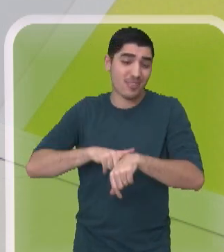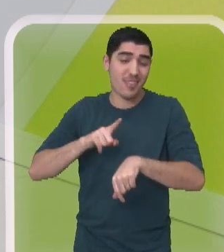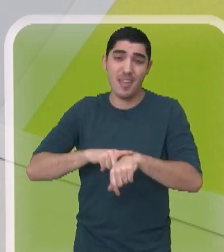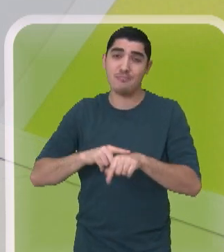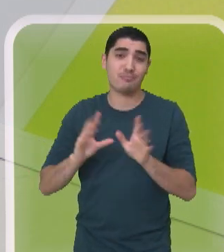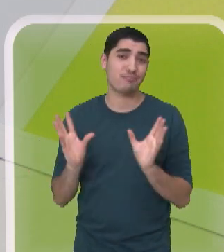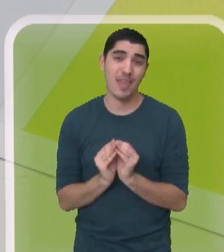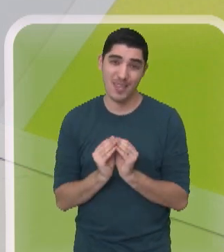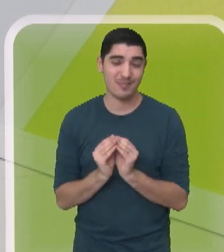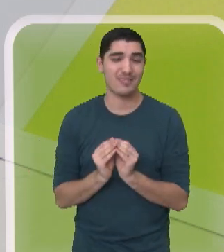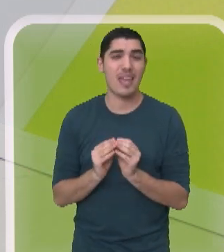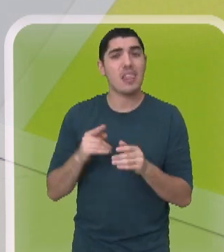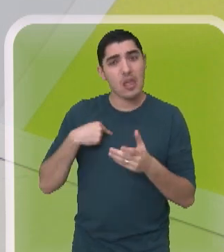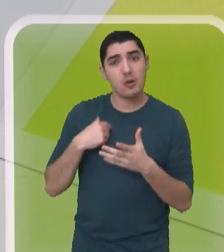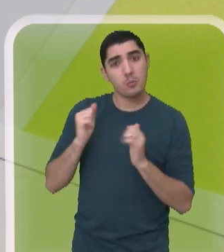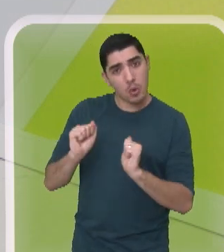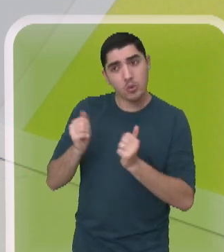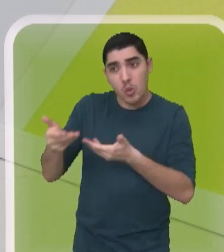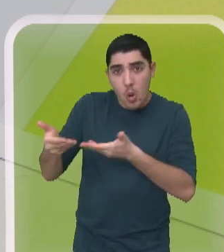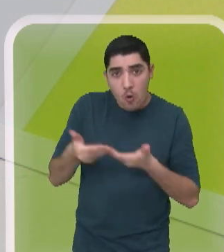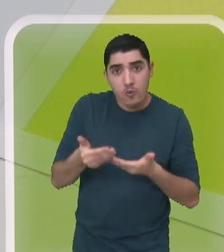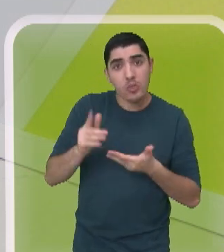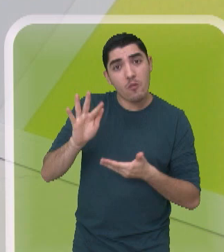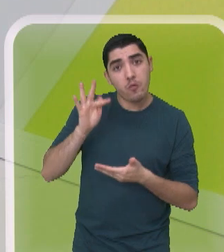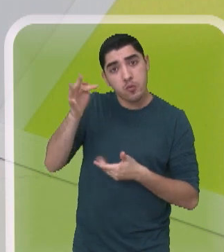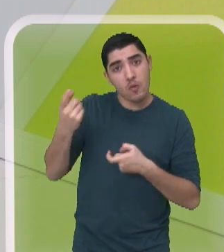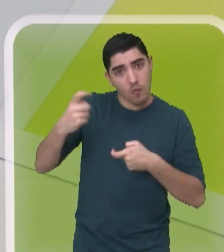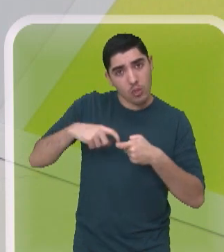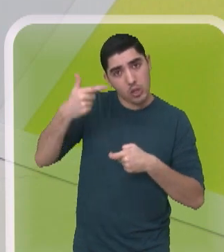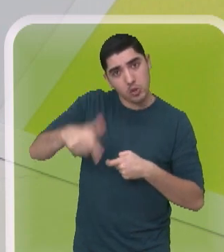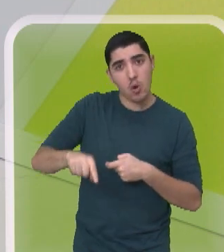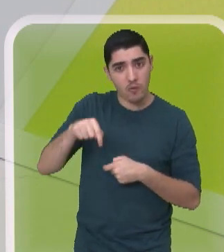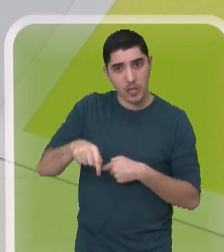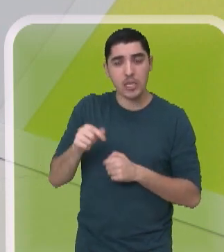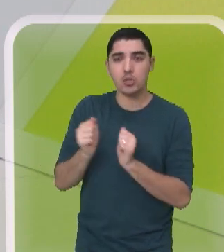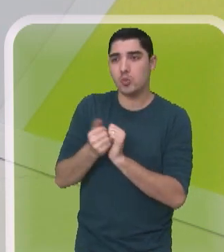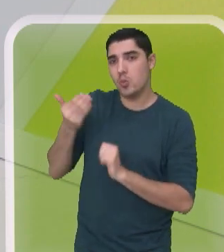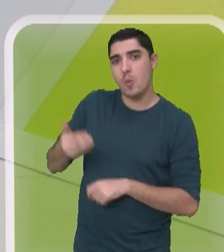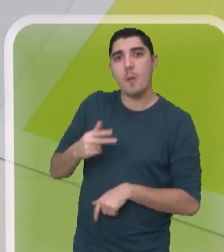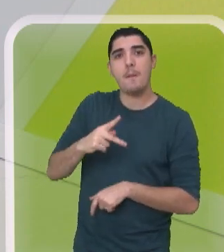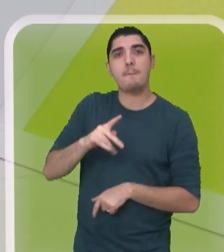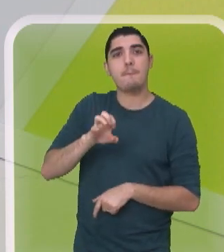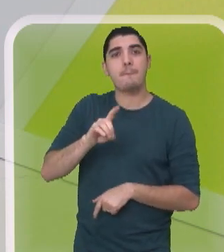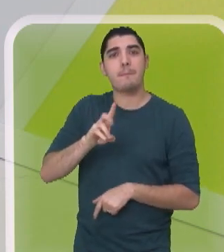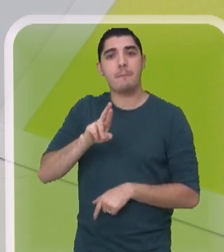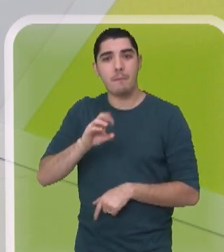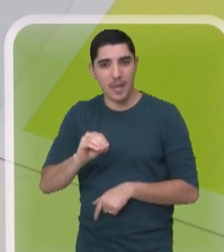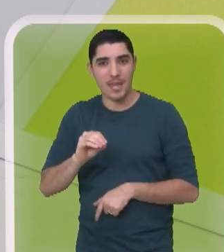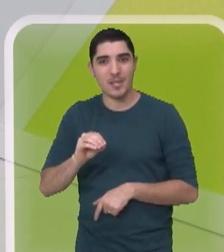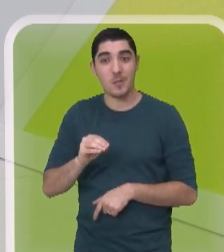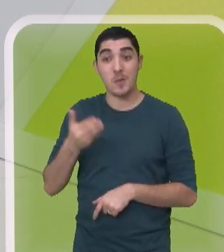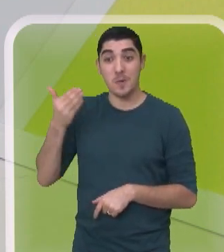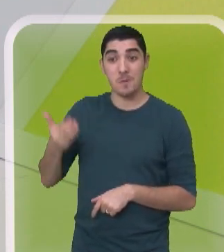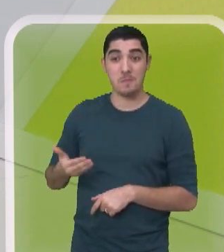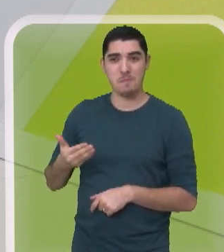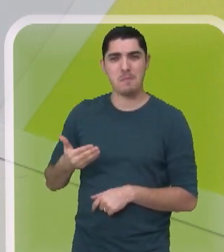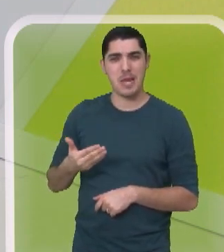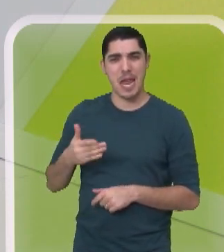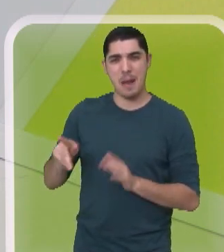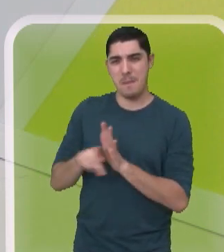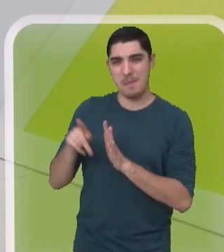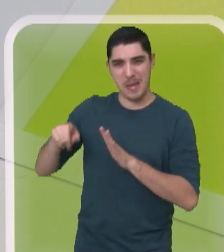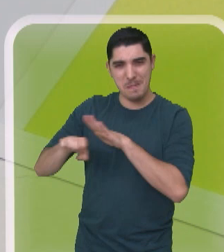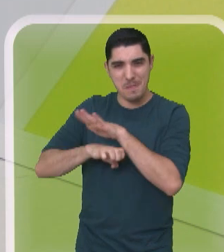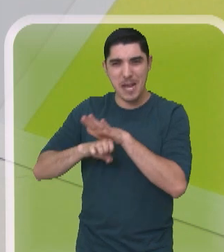fica o convite, Bruno, para você voltar aqui ao nosso programa em breve, através do Pedro da agência NTZ. A NTZ vai dominar o mundo, impressionante.